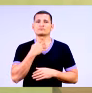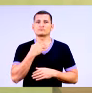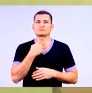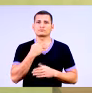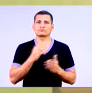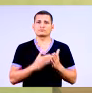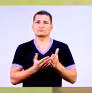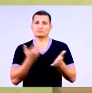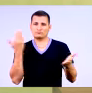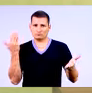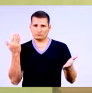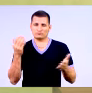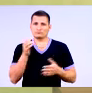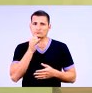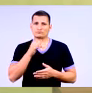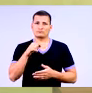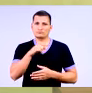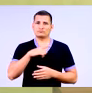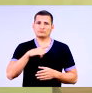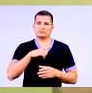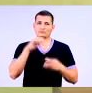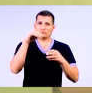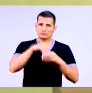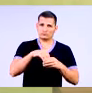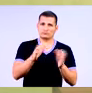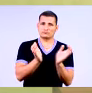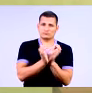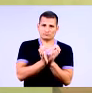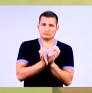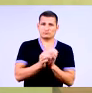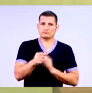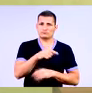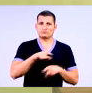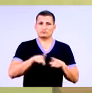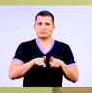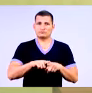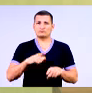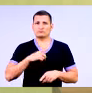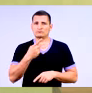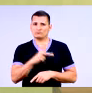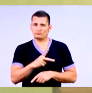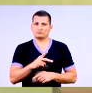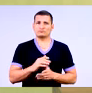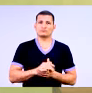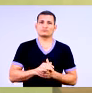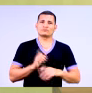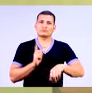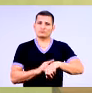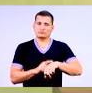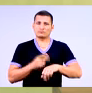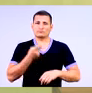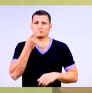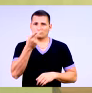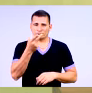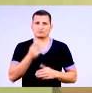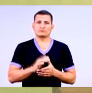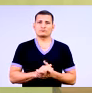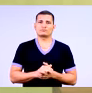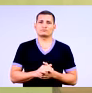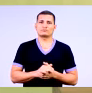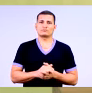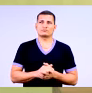ser excluídos. Se eles estão dentro de uma corporação, eles também têm o seu momento de fala, porque senão daqui a